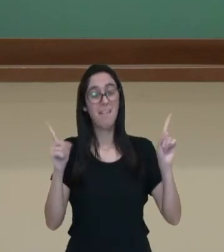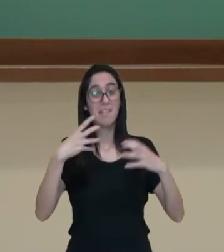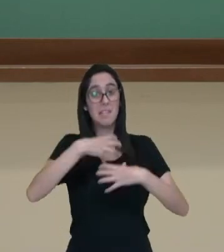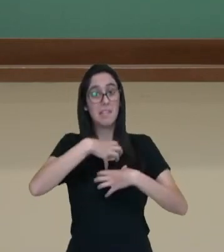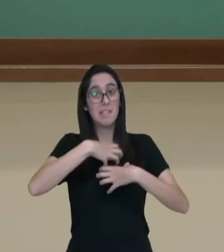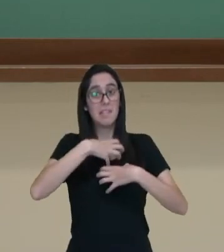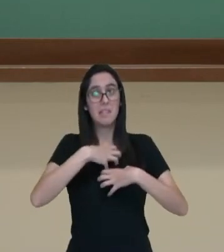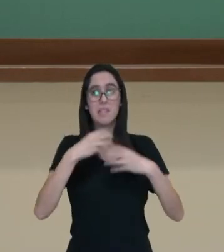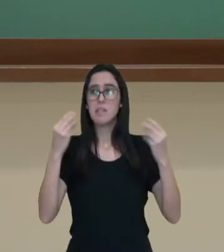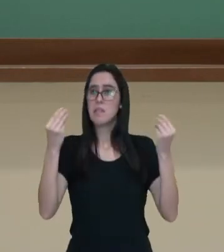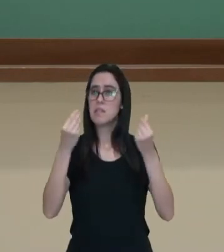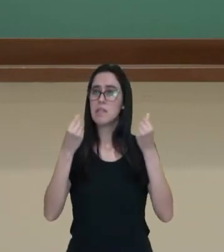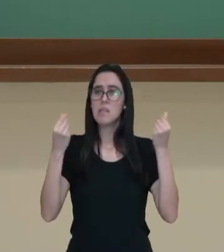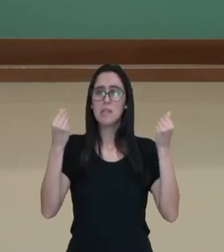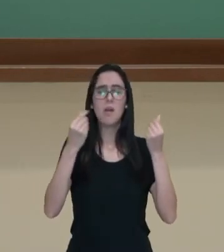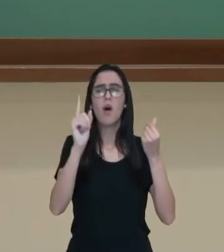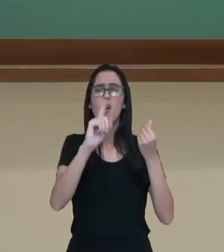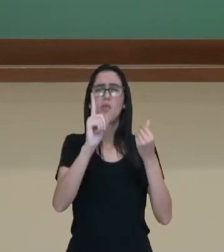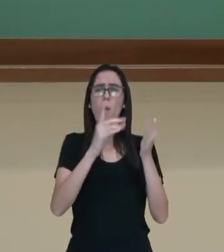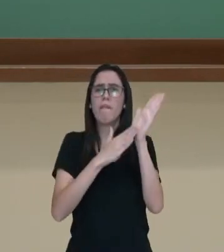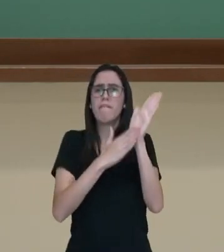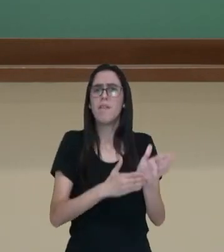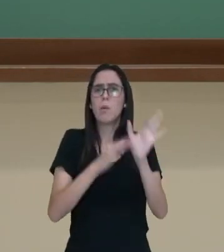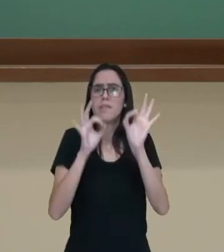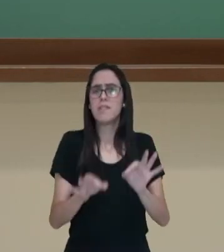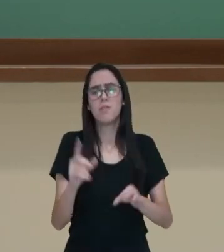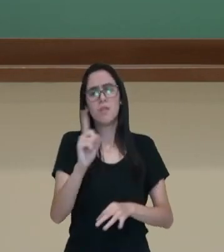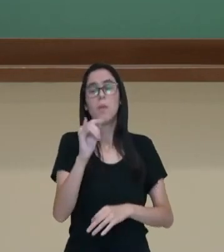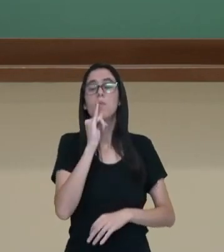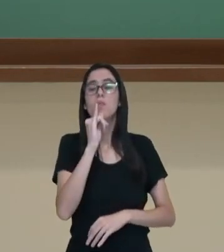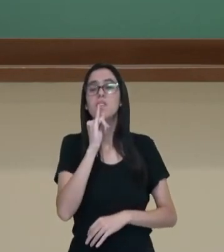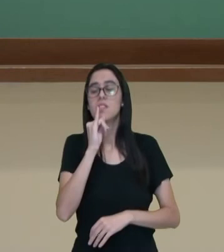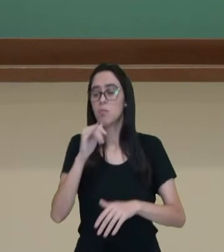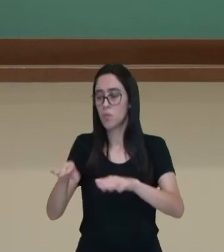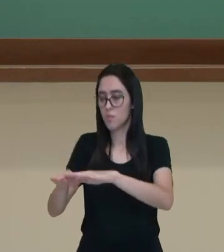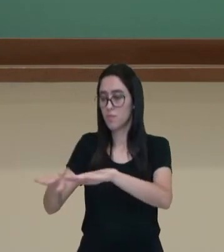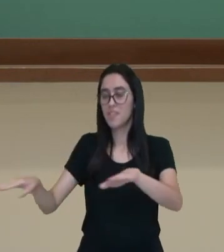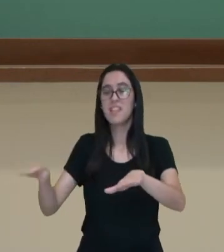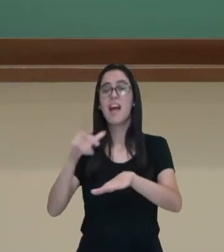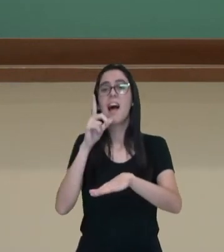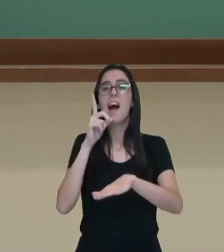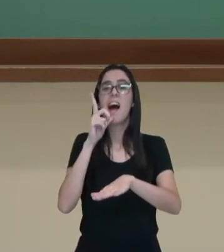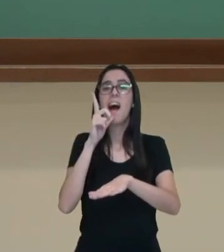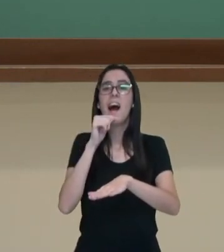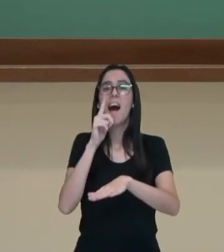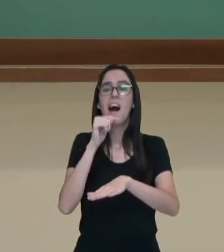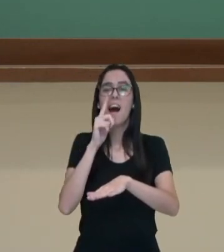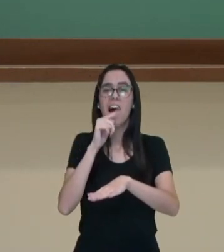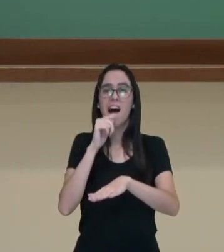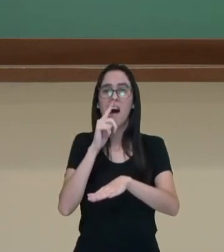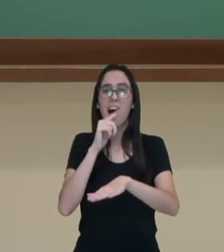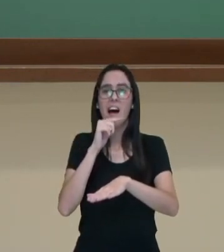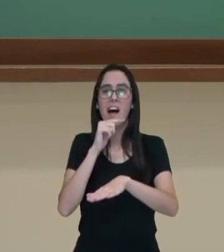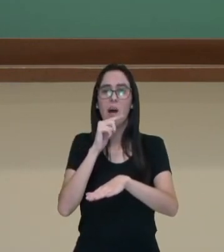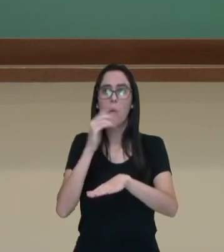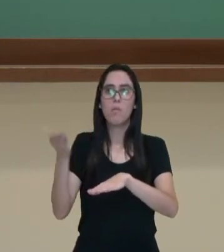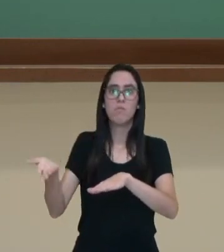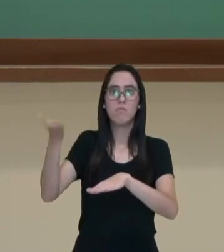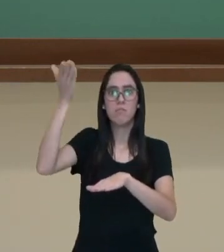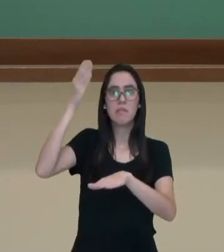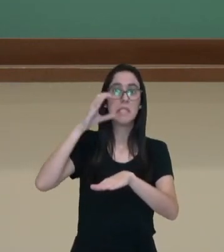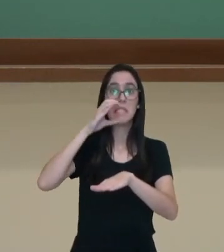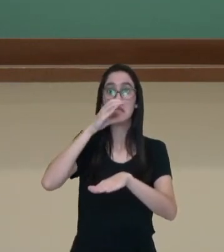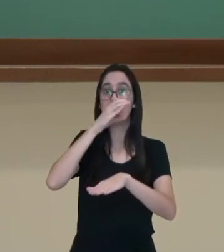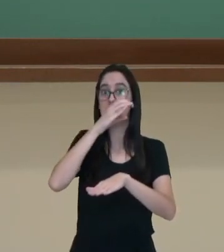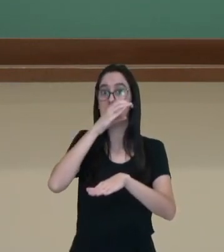algo que não é fiel. Tanto é que se eu colocar minha mão numa água, uma temperatura mais elevada,